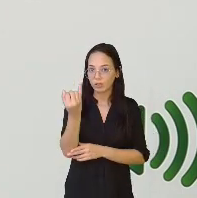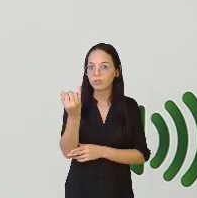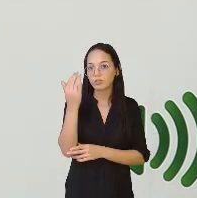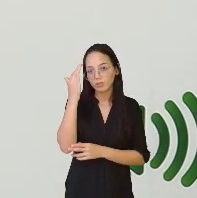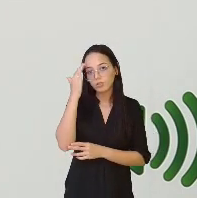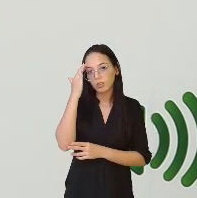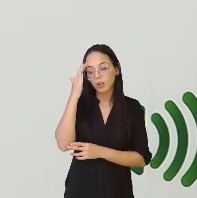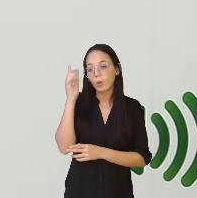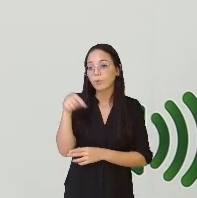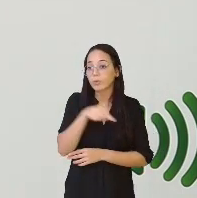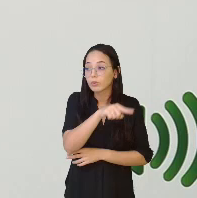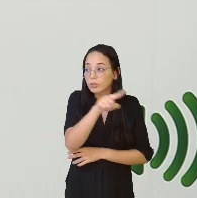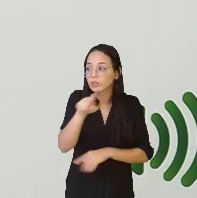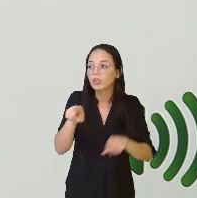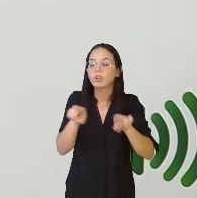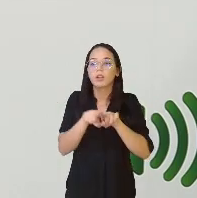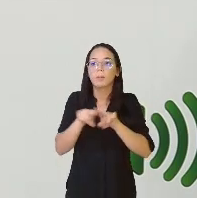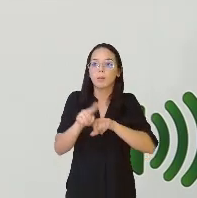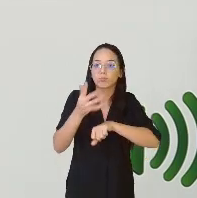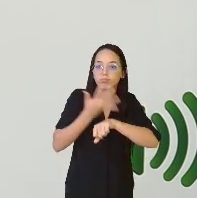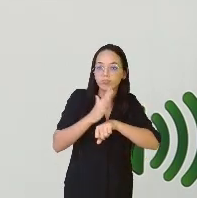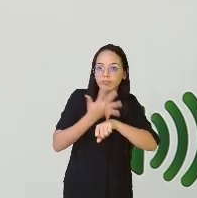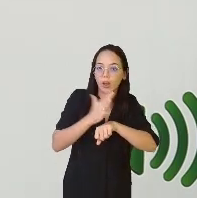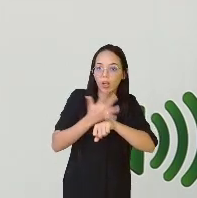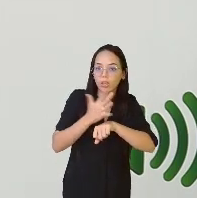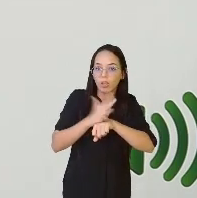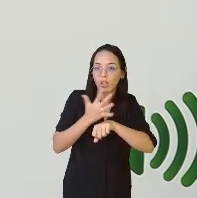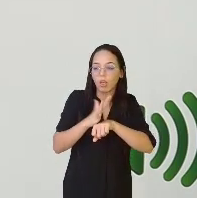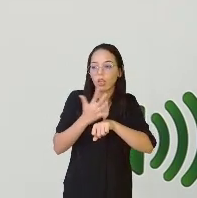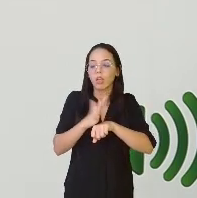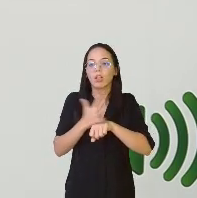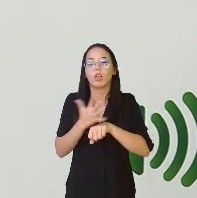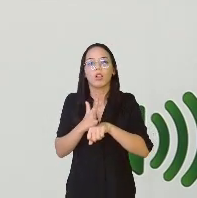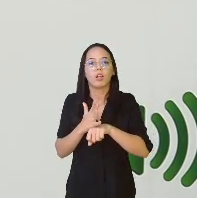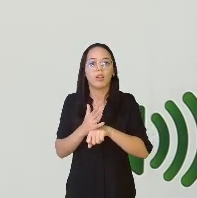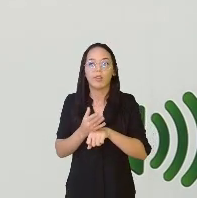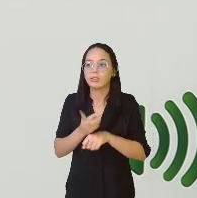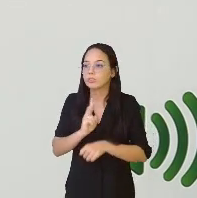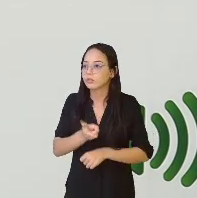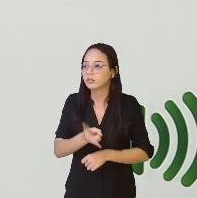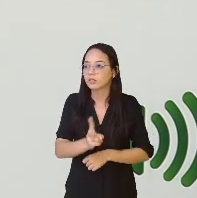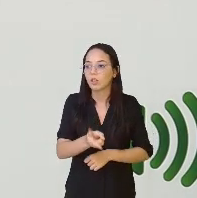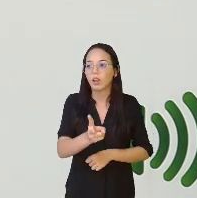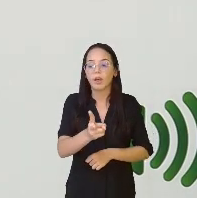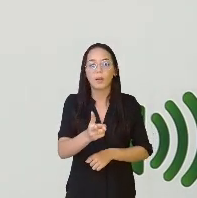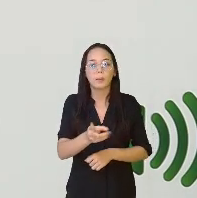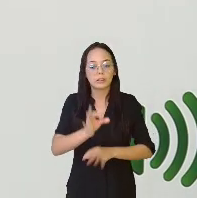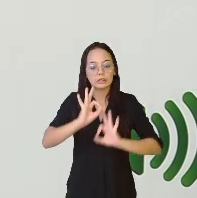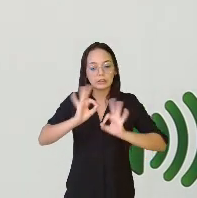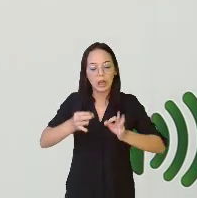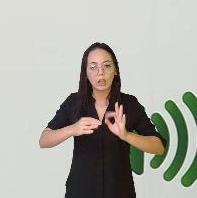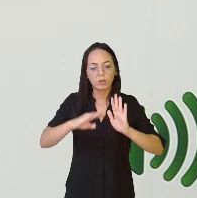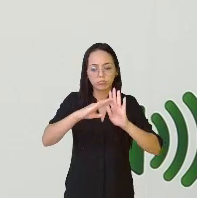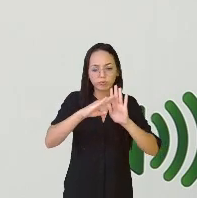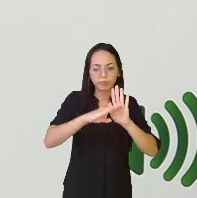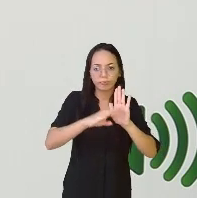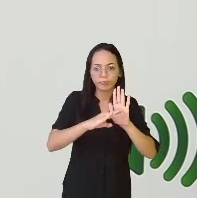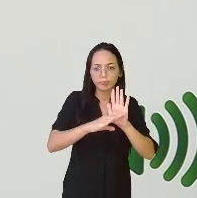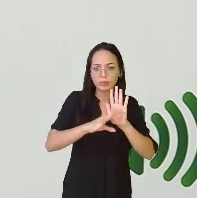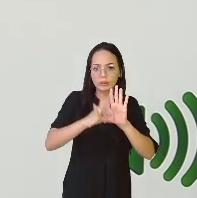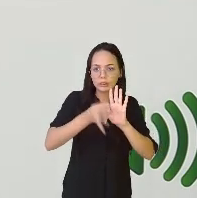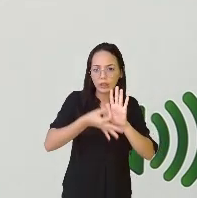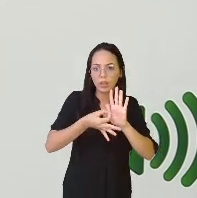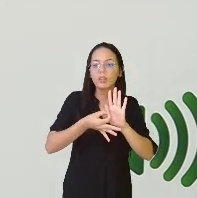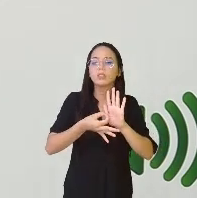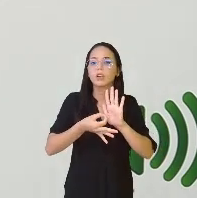importantíssimo que você também pratique essas atividades de forma regrada, de